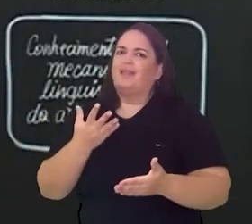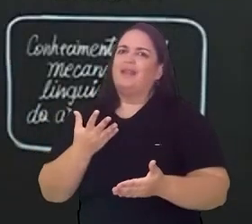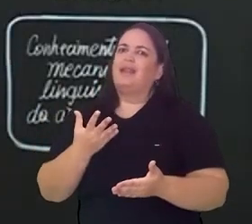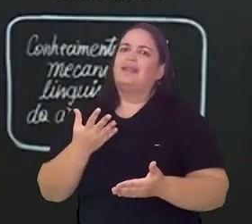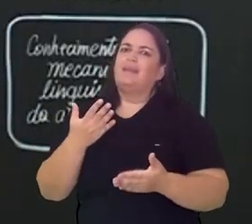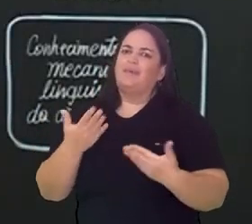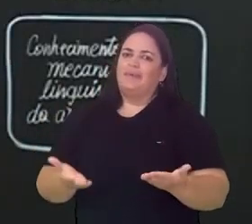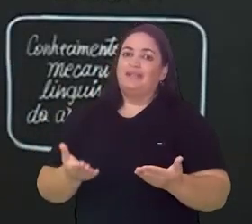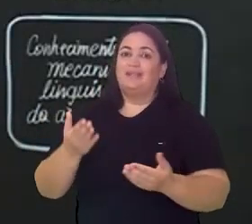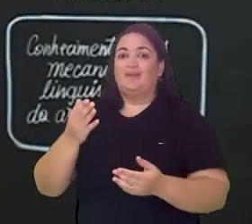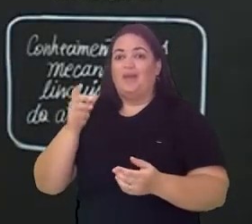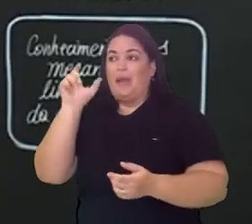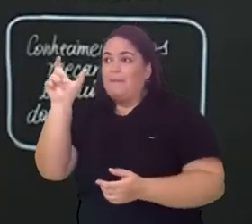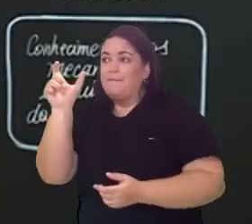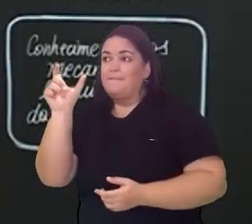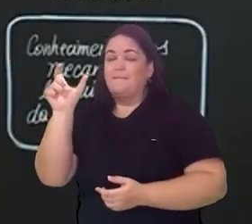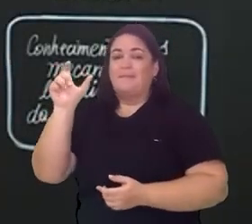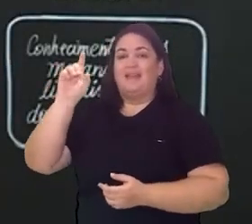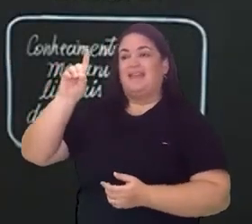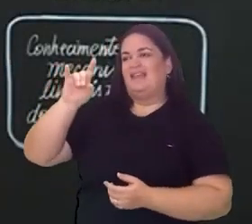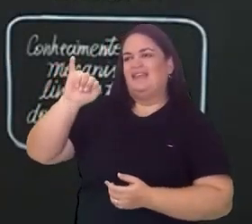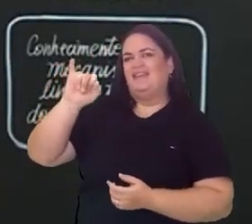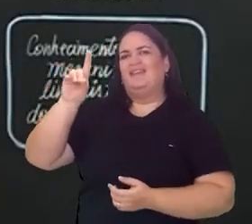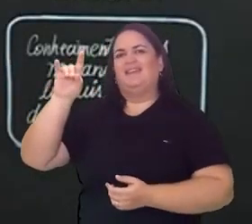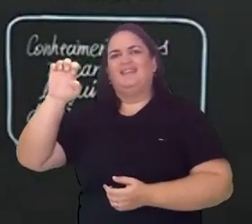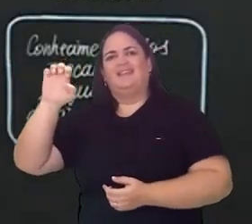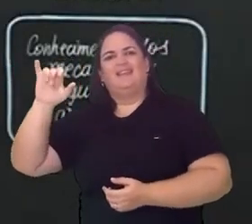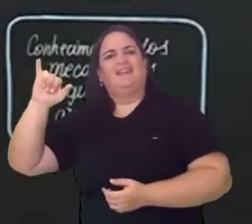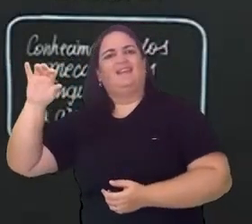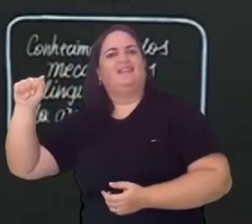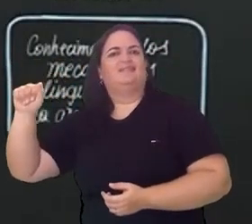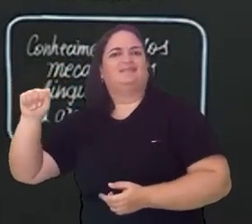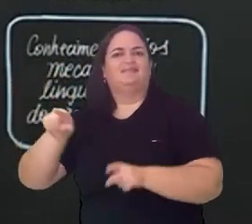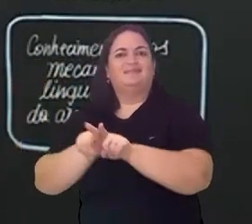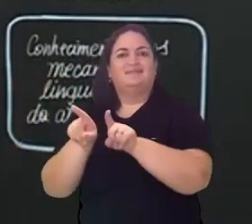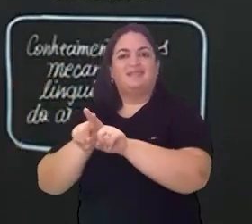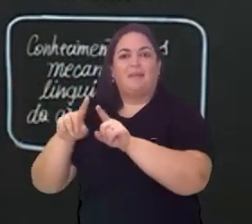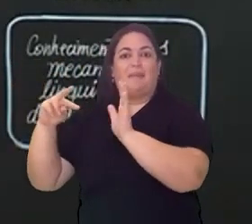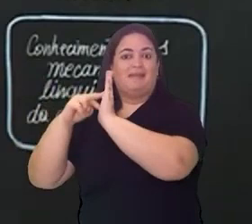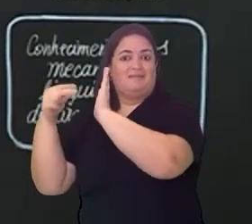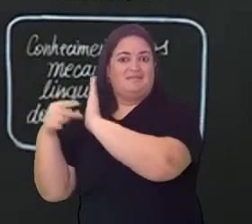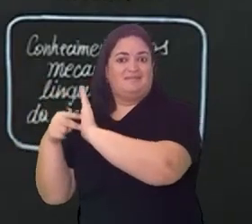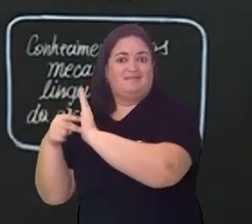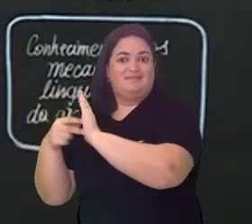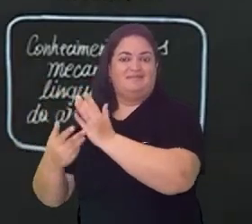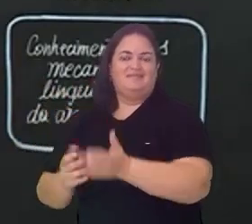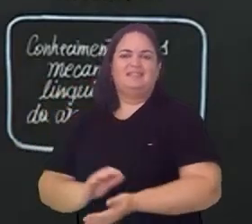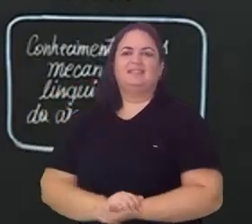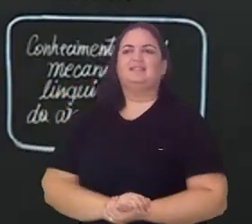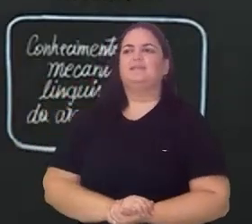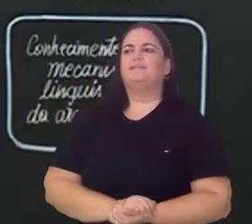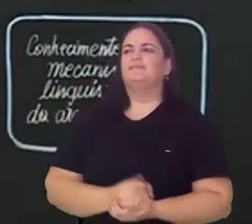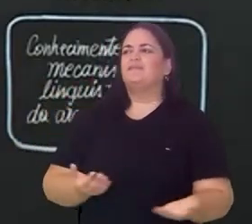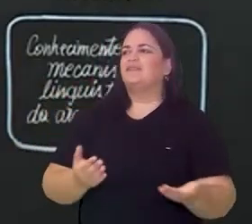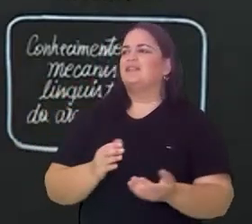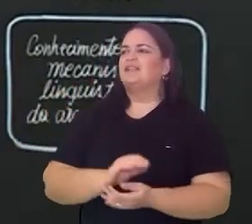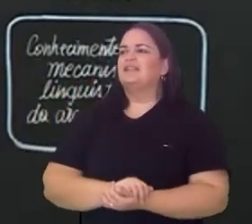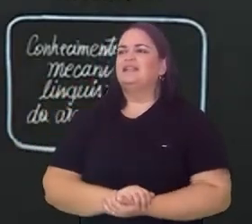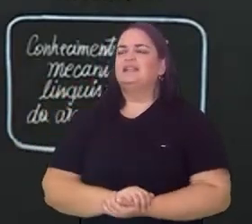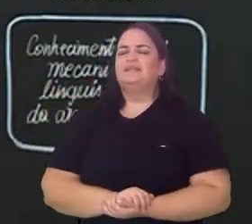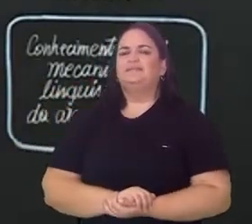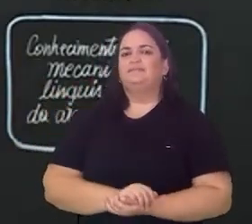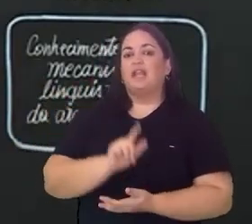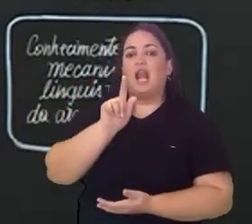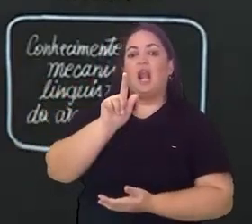de coerência, ideia, sentido, ok? Lógica, são palavras que nos ajudam a reconhecer a coerência. O que me ajuda